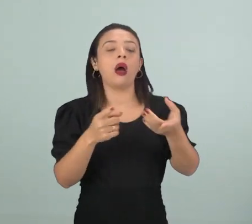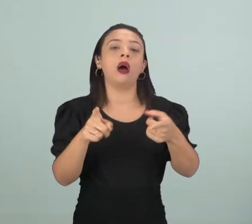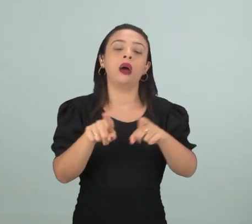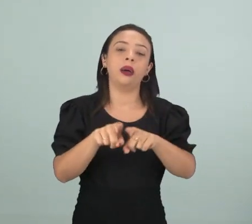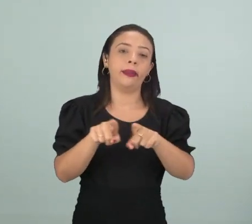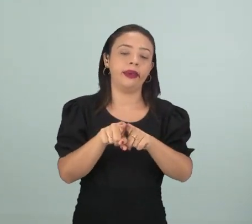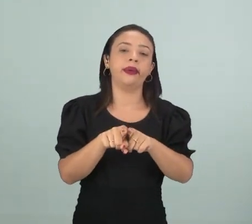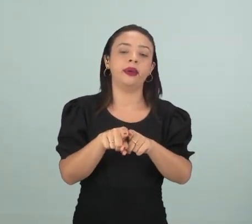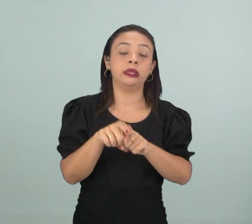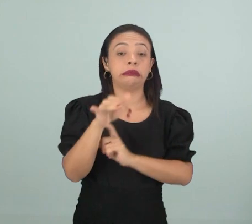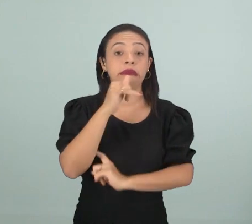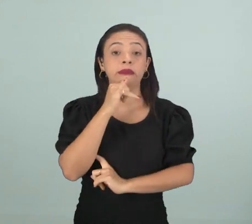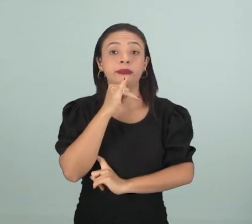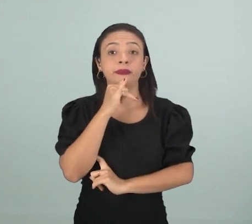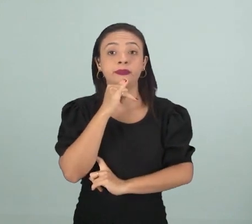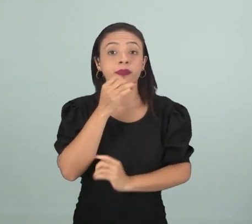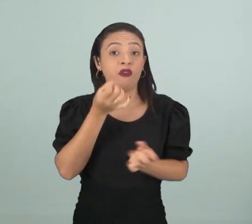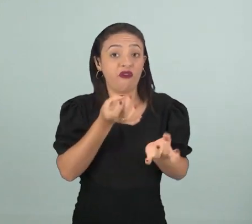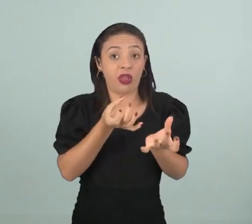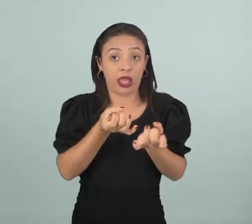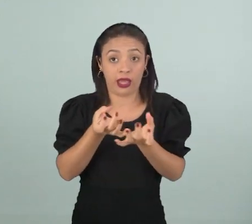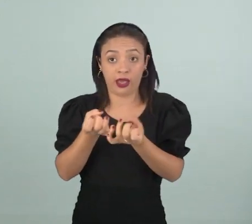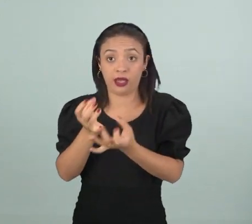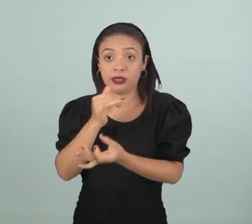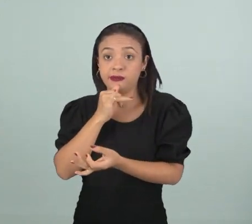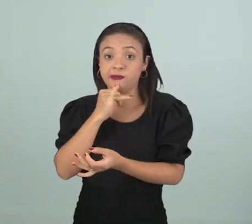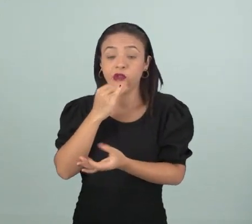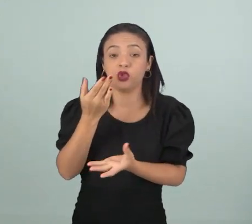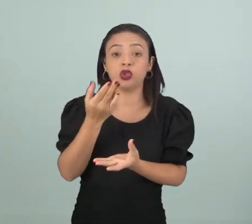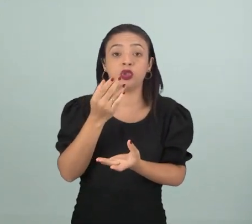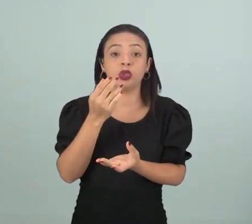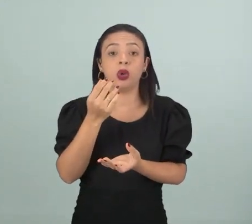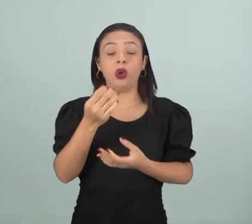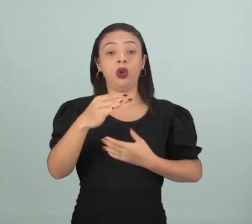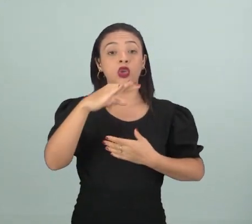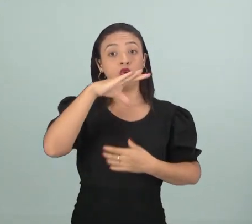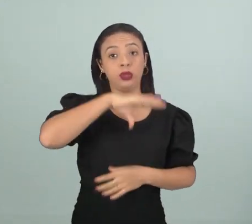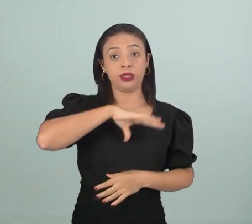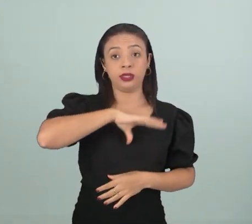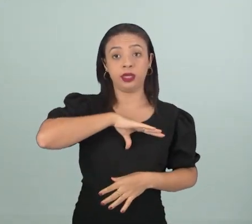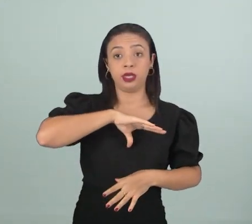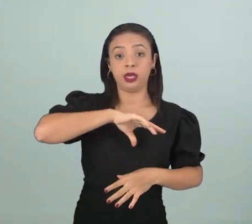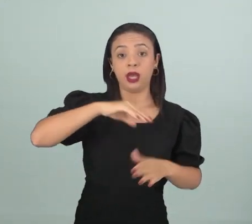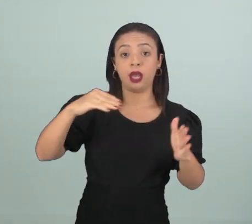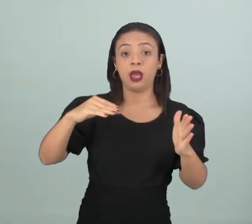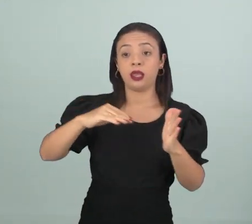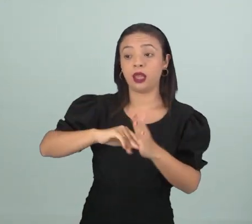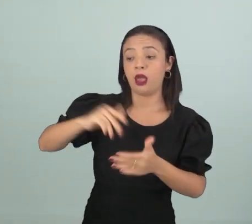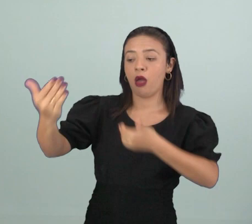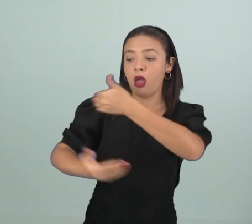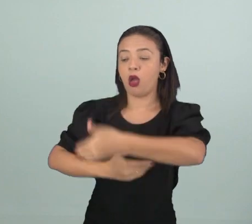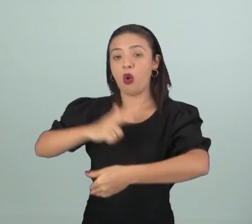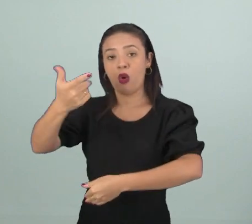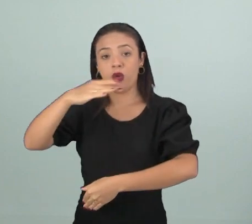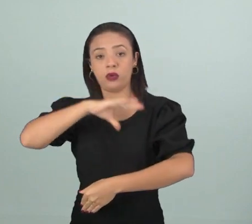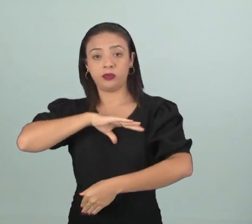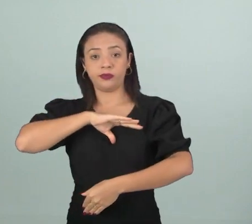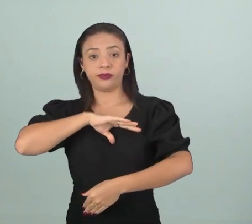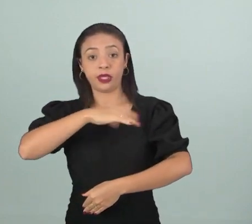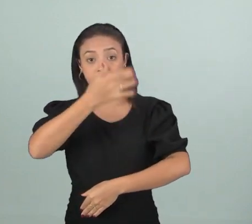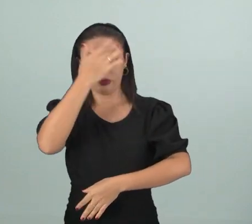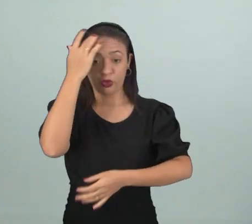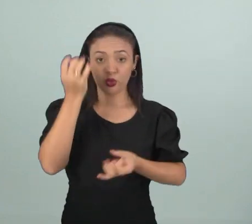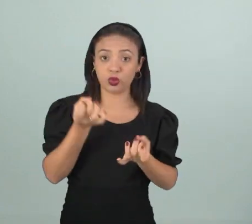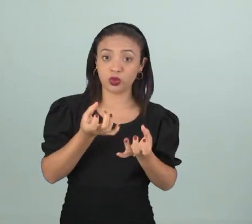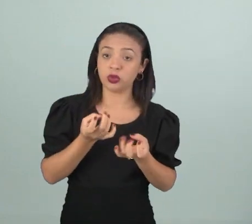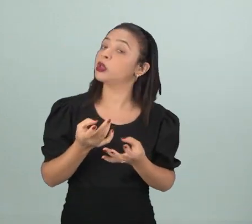impostos. Por exemplo, para fazer a comercialização de uma cidade para outra, os comerciantes, muitas vezes passavam